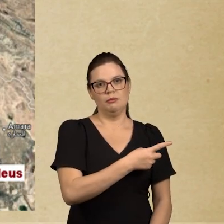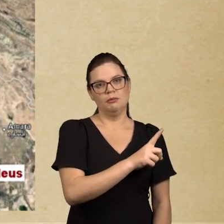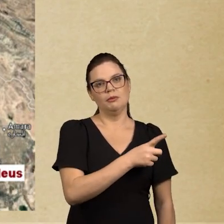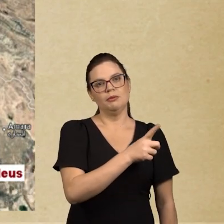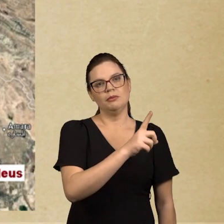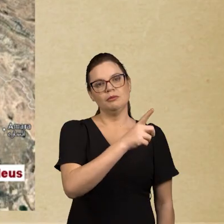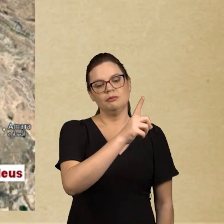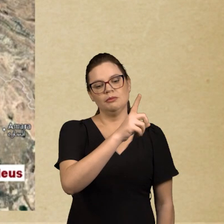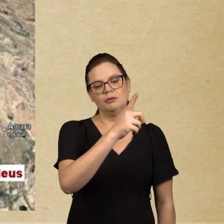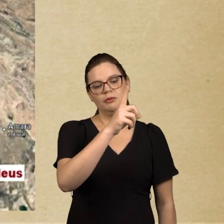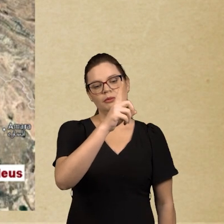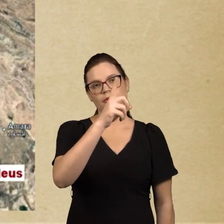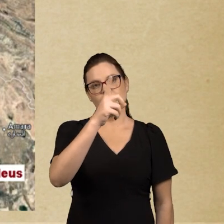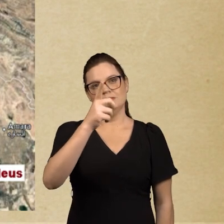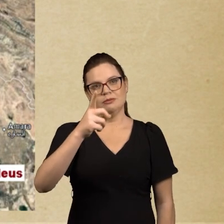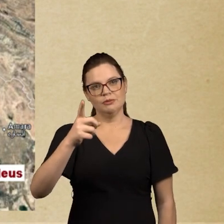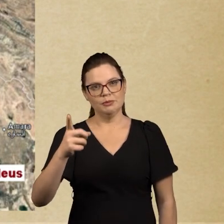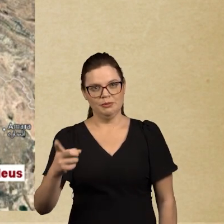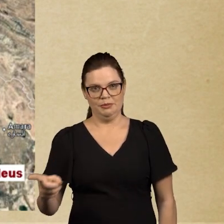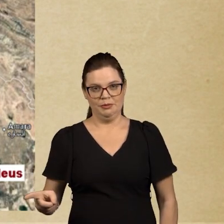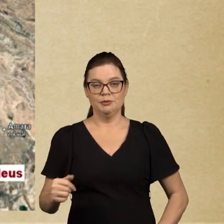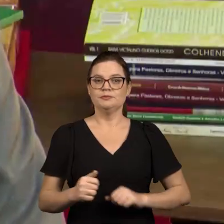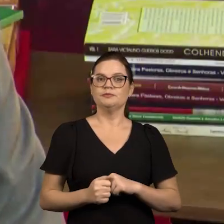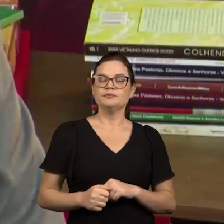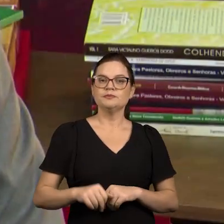que certa feita o Senhor Jesus ele